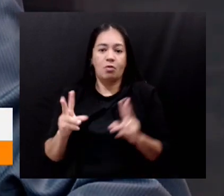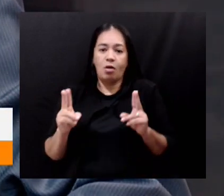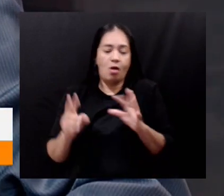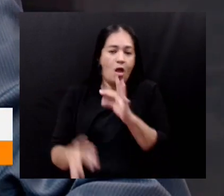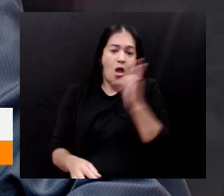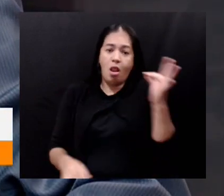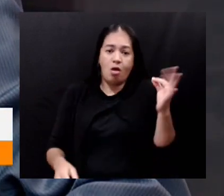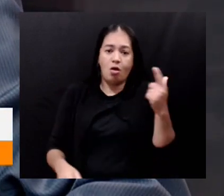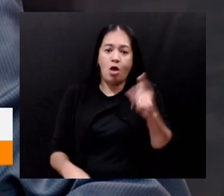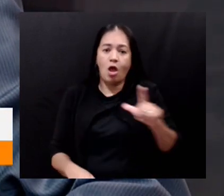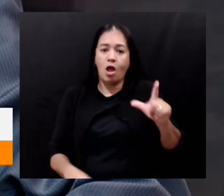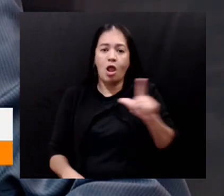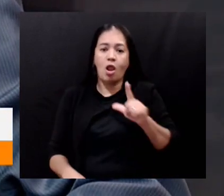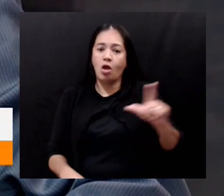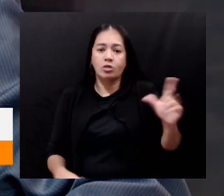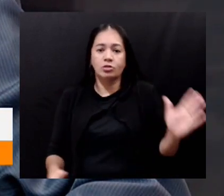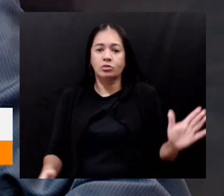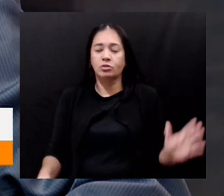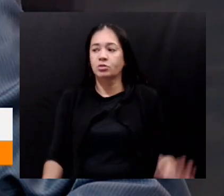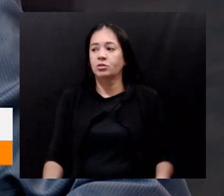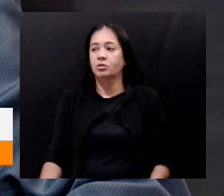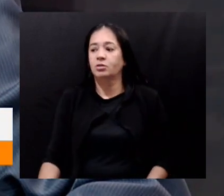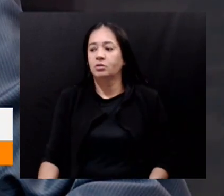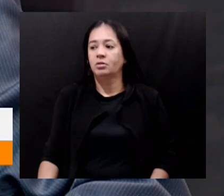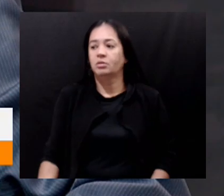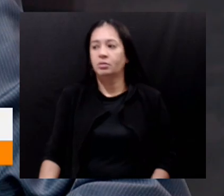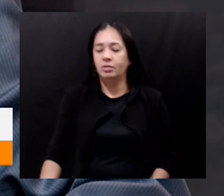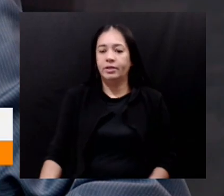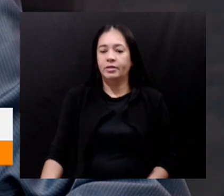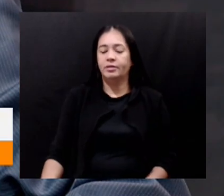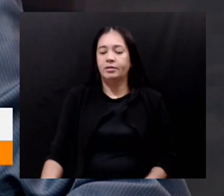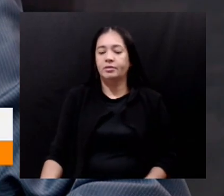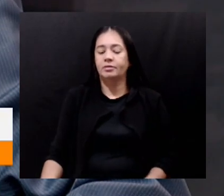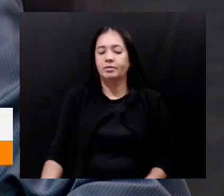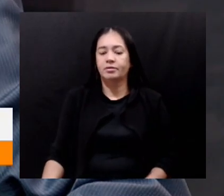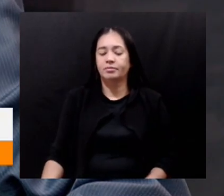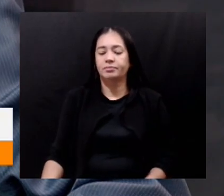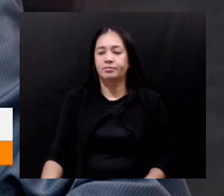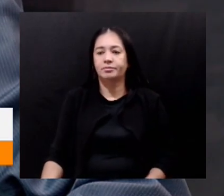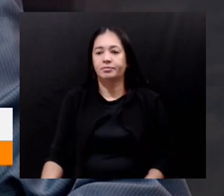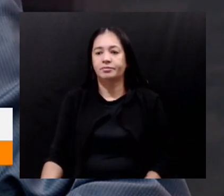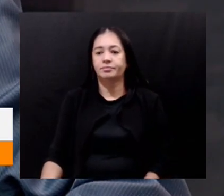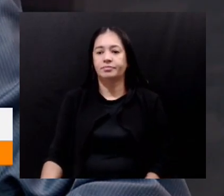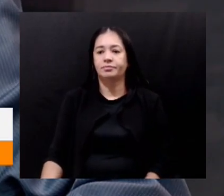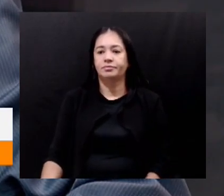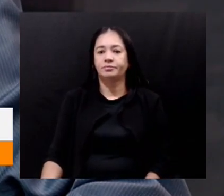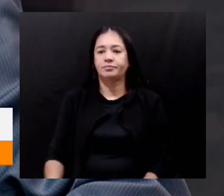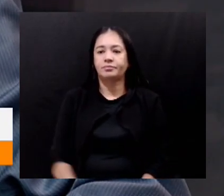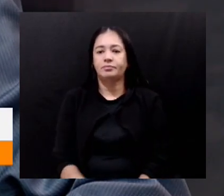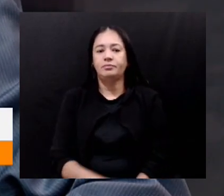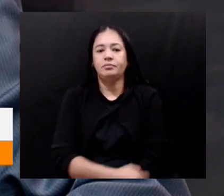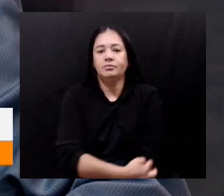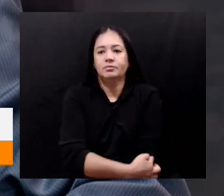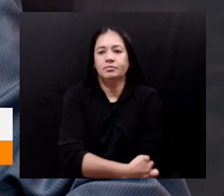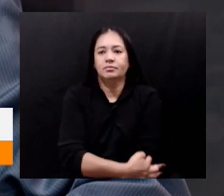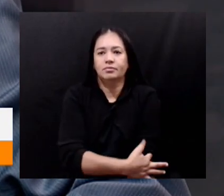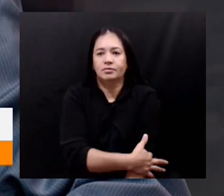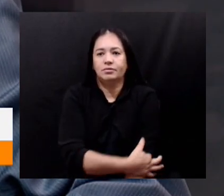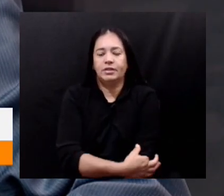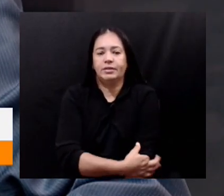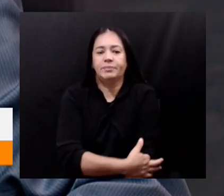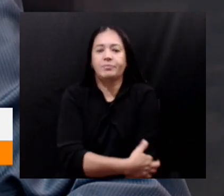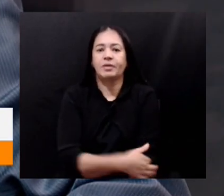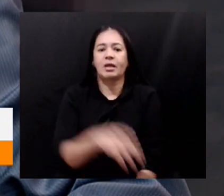vista. Perfeito. Quanto a, assim, evoluções também nesse sentido, seria muito interessante que